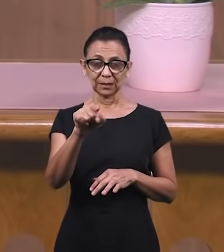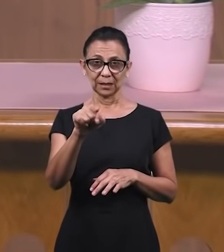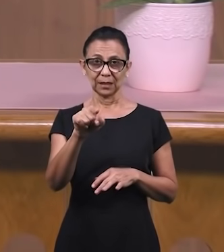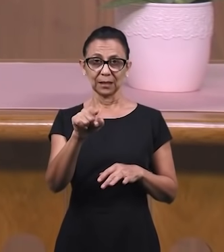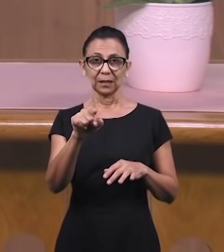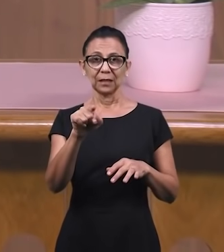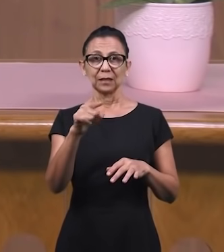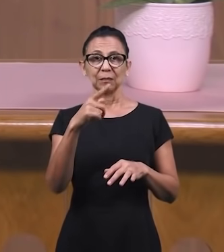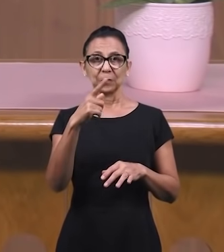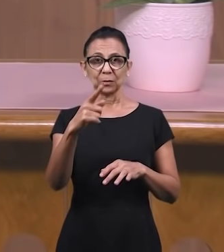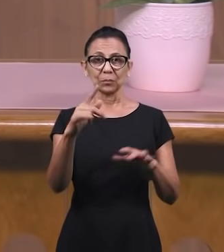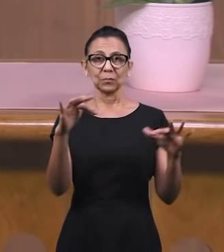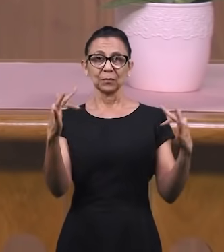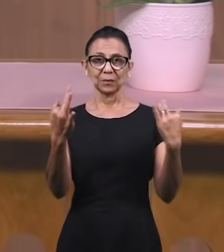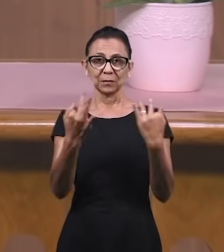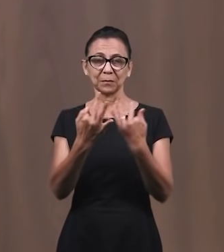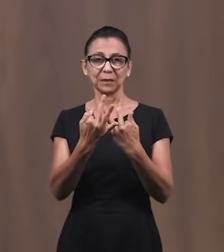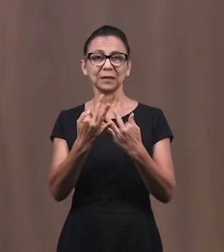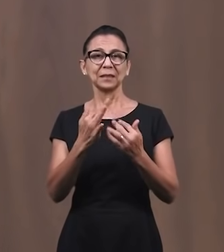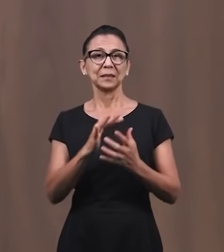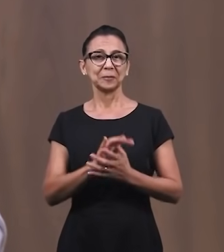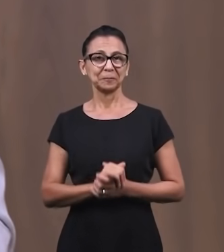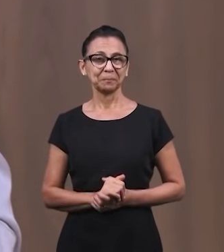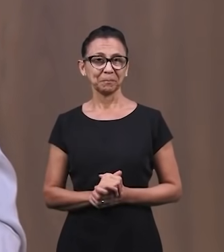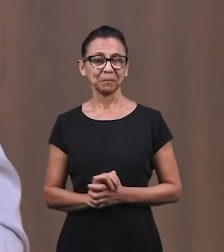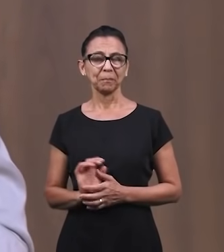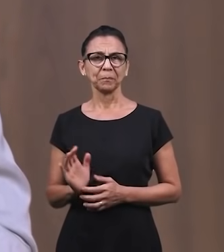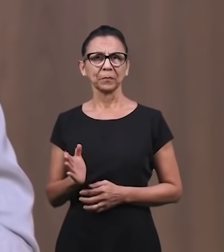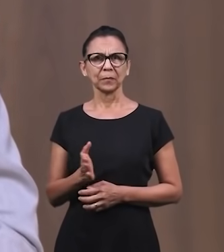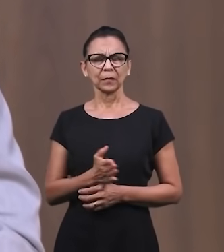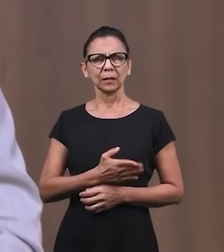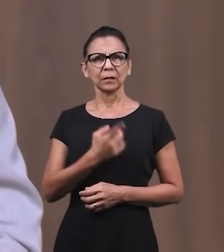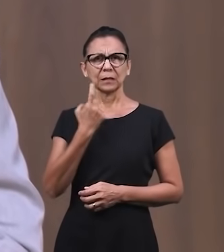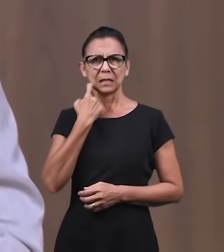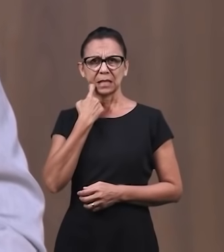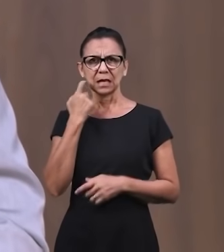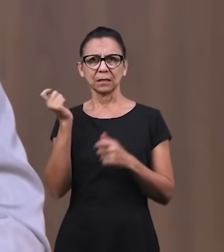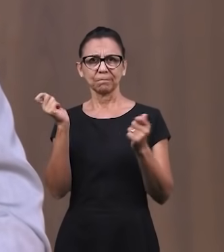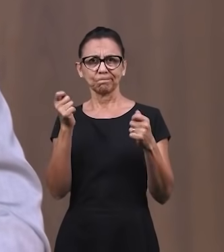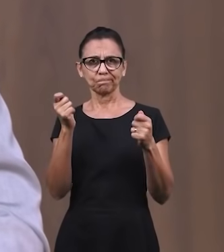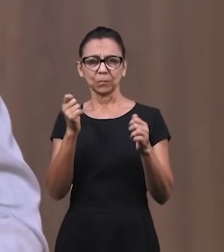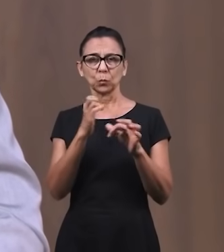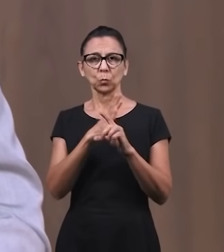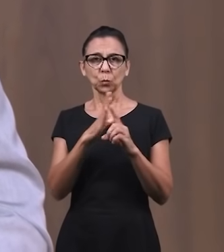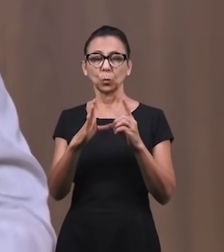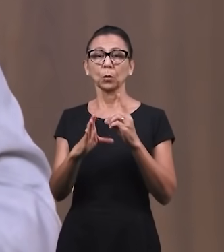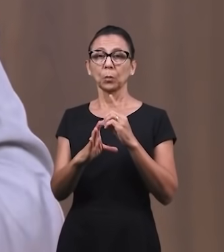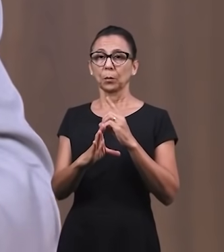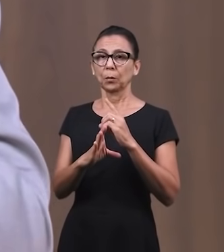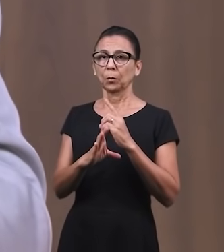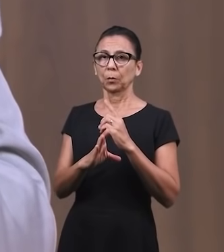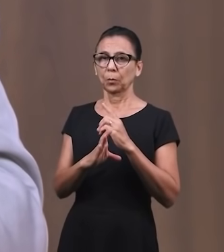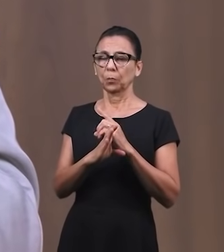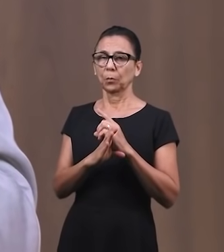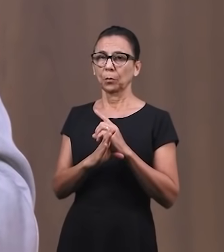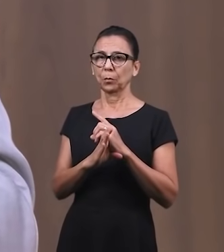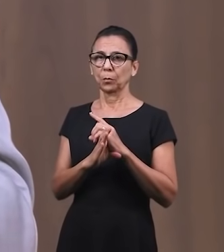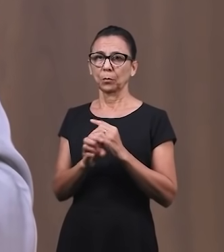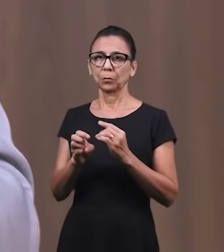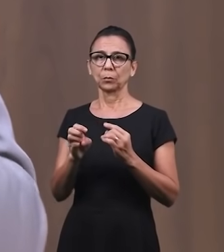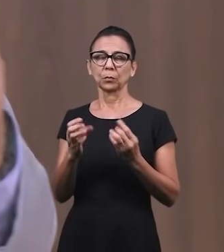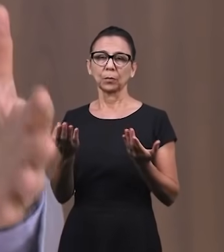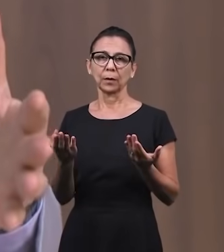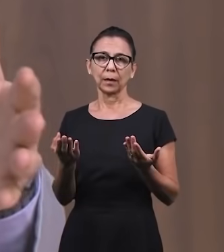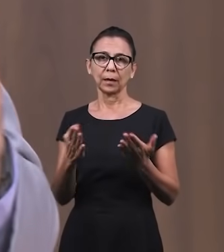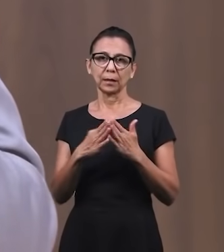sua família, é para a sua casa. Às sextas-feiras nós cultuamos ao Senhor e na Igreja Cristã Maranata